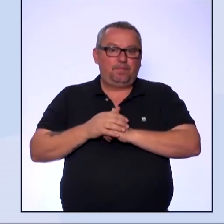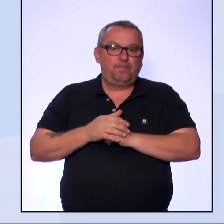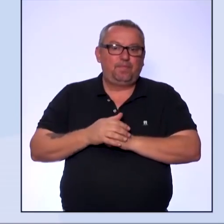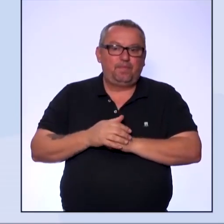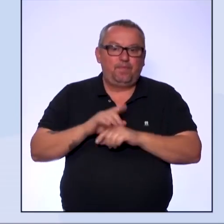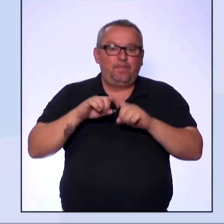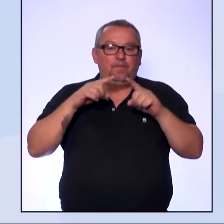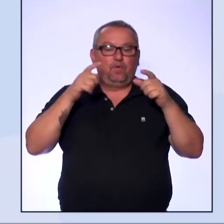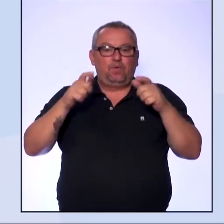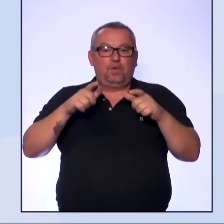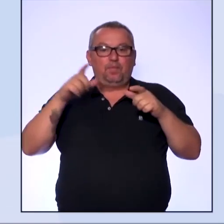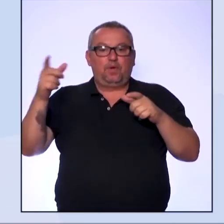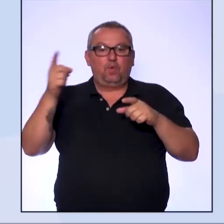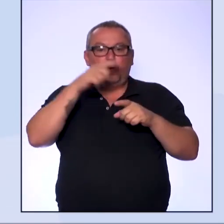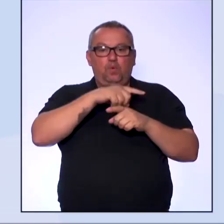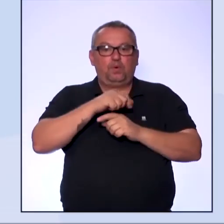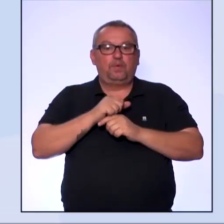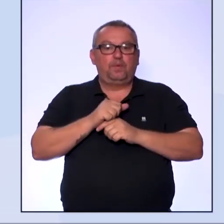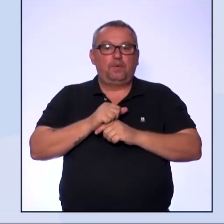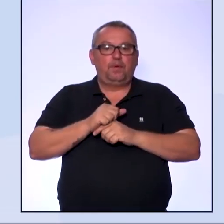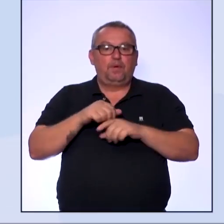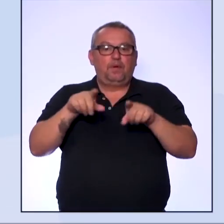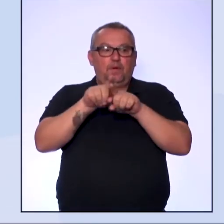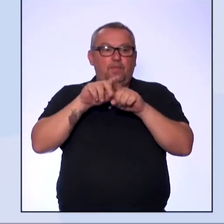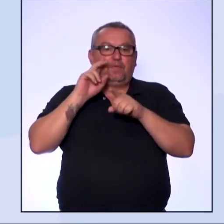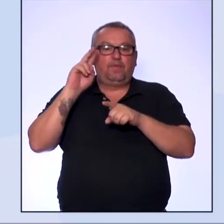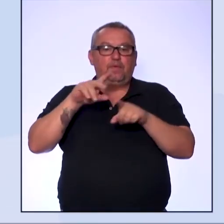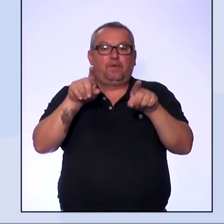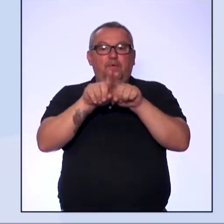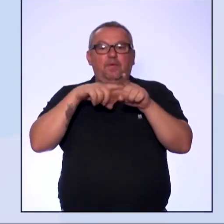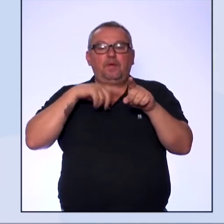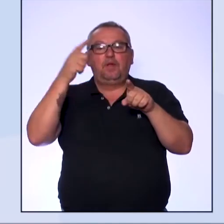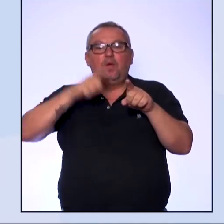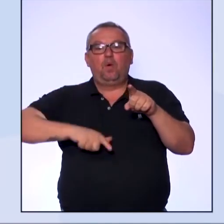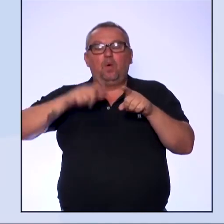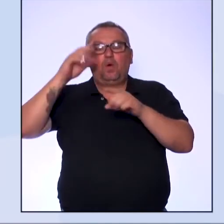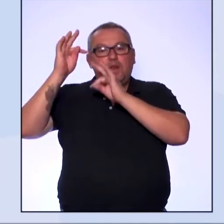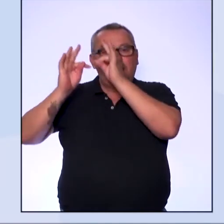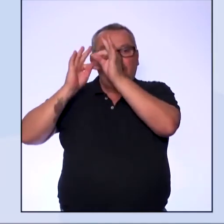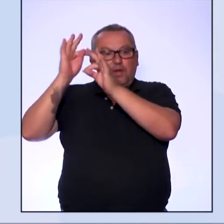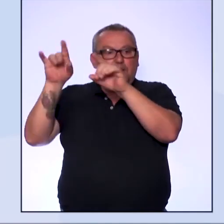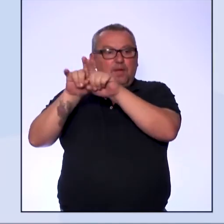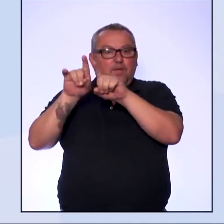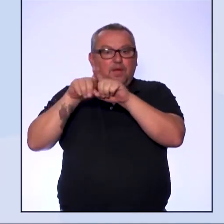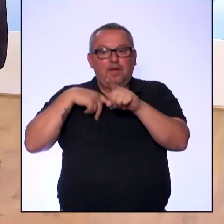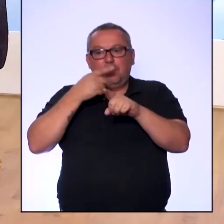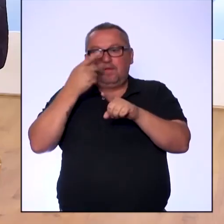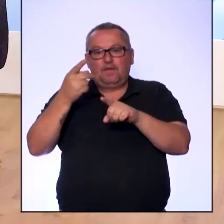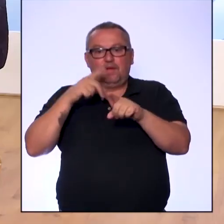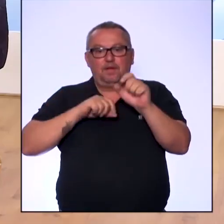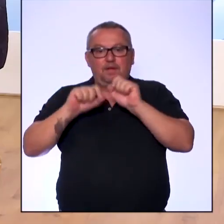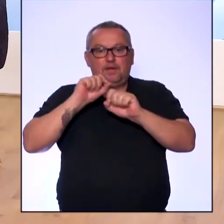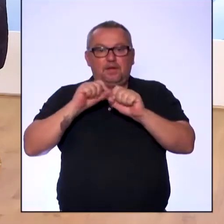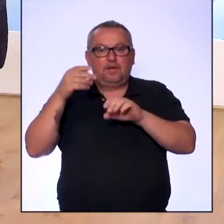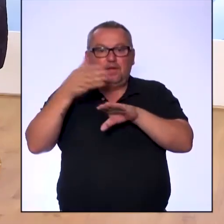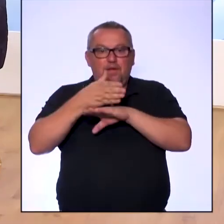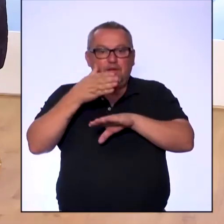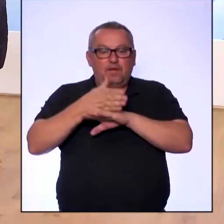que aparece lá 12 mil anos em um ponto de interrogação. Né? Por ser uma teoria, não tem ainda o